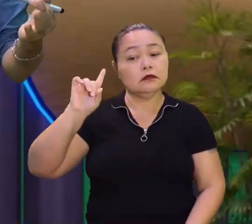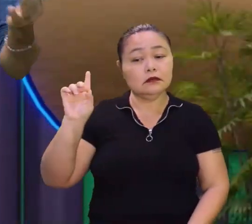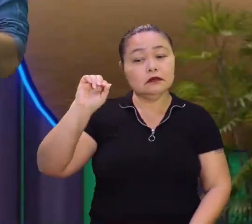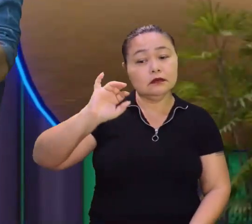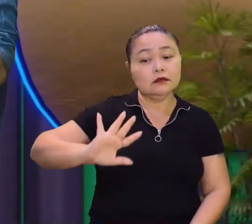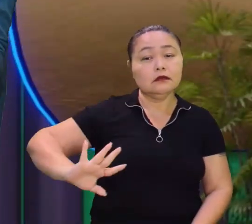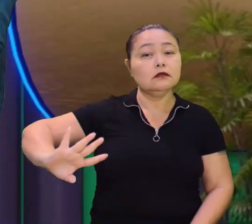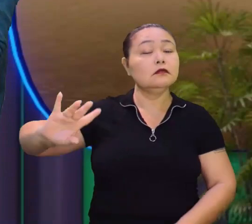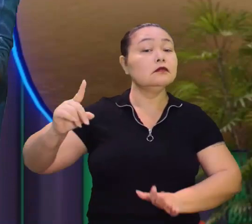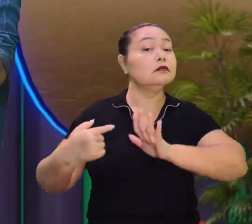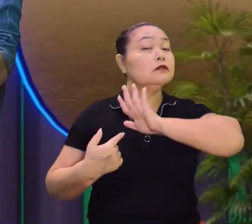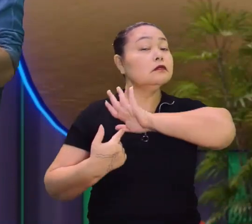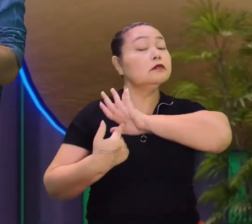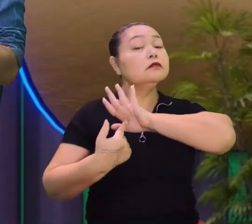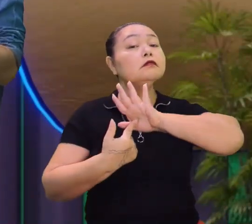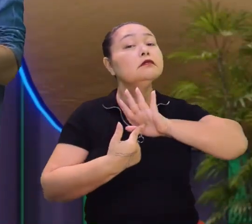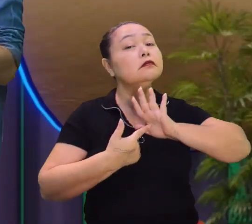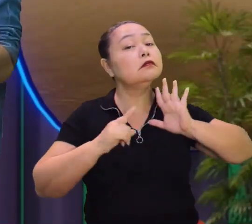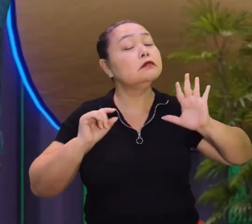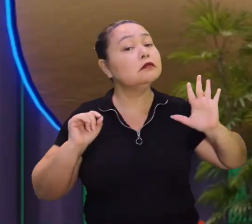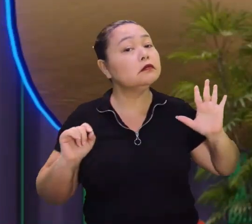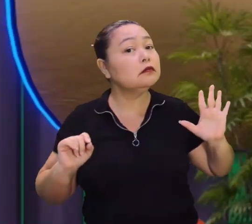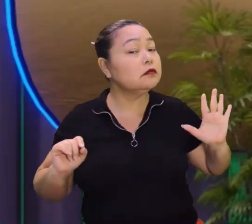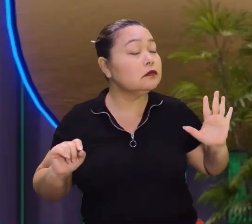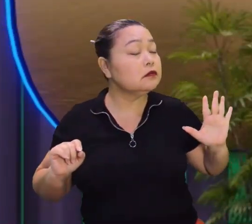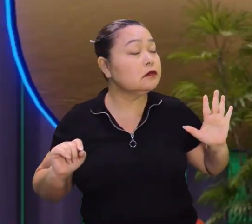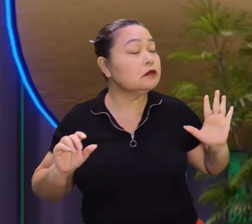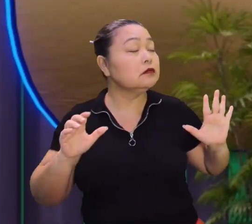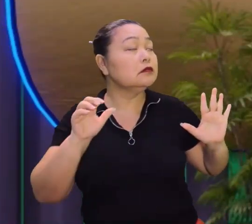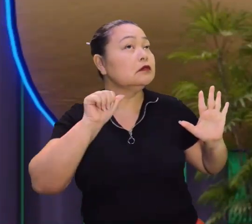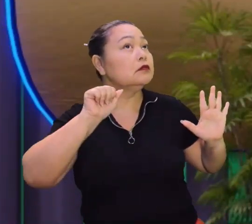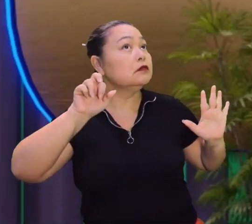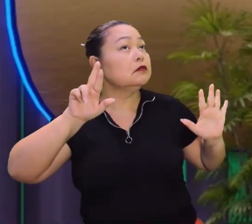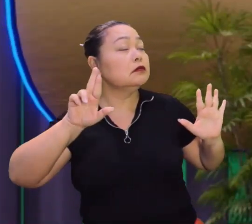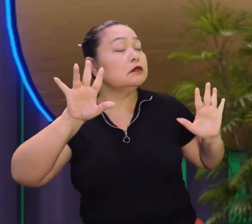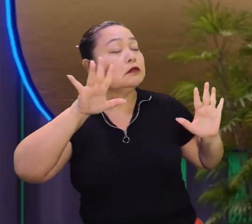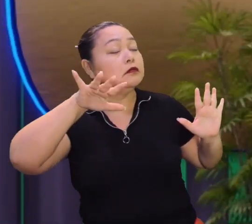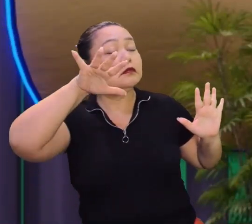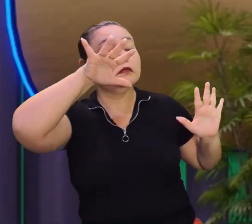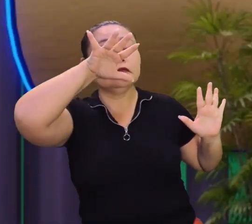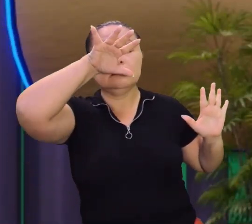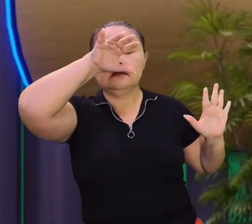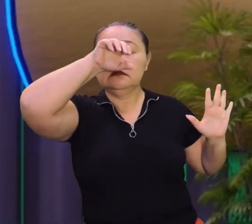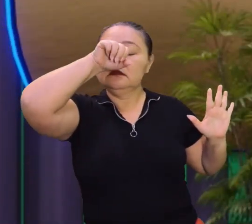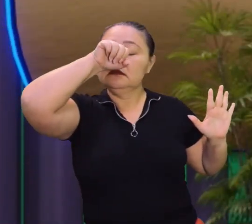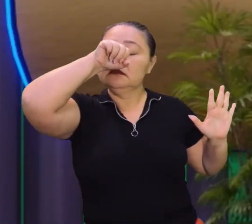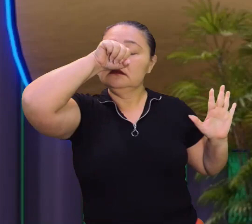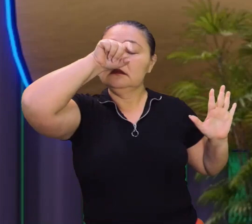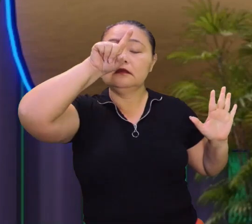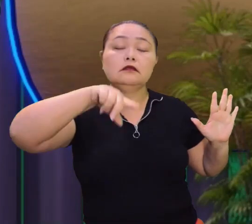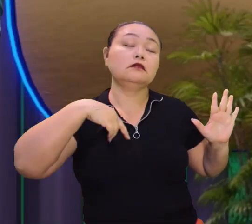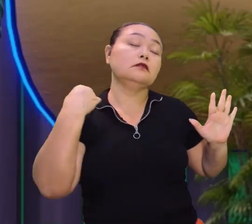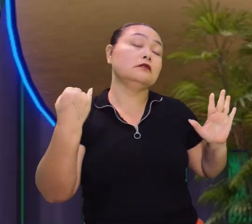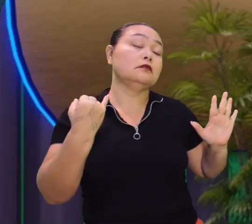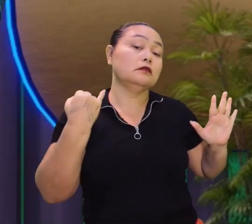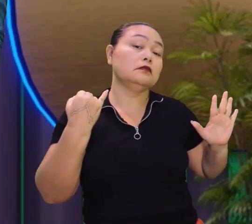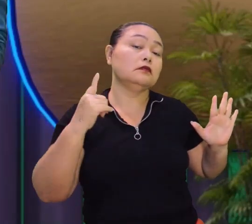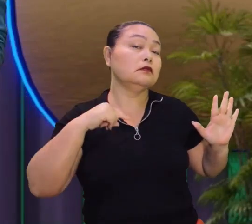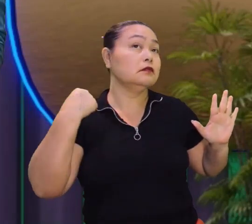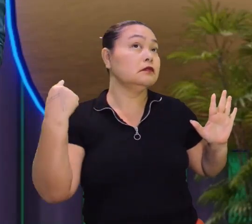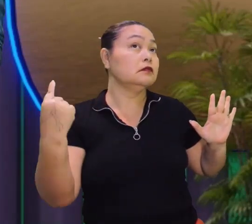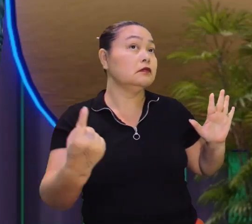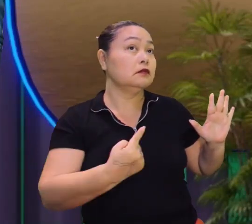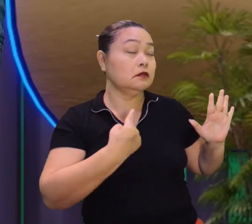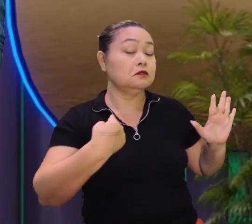ó, evidencia que o ar que a gente respira é importante para a